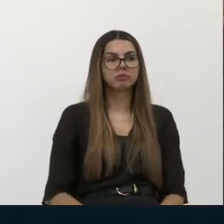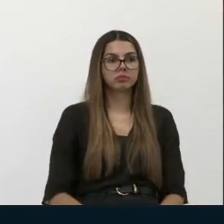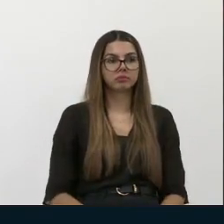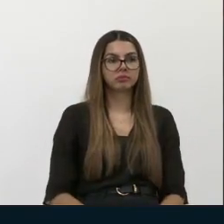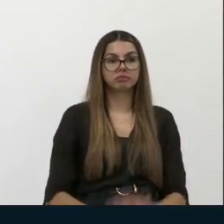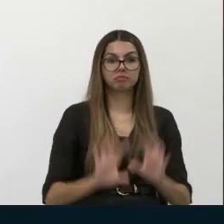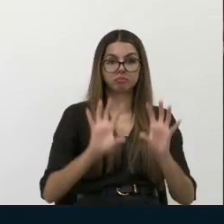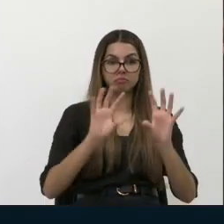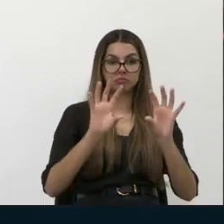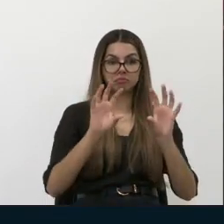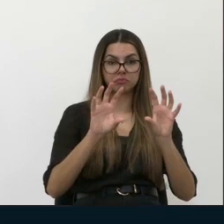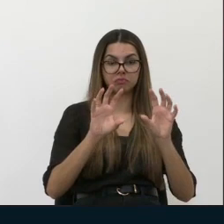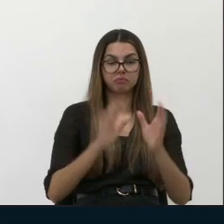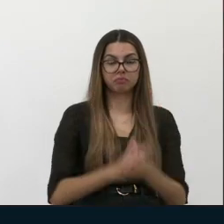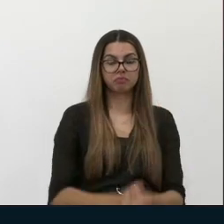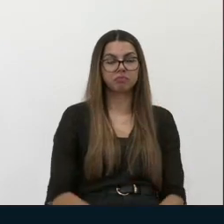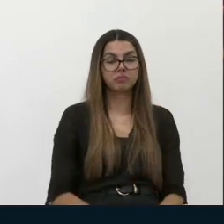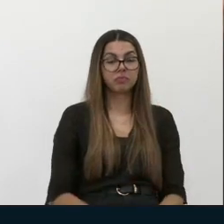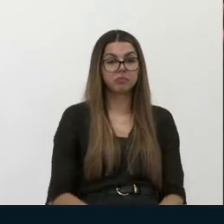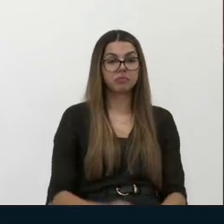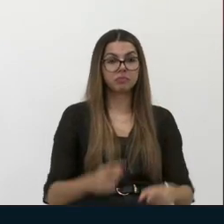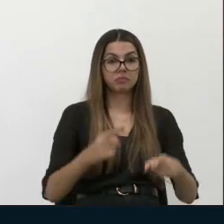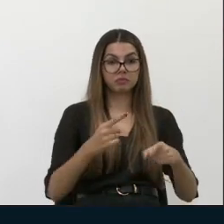Os glúteos moles. Né? Porque,